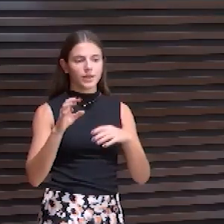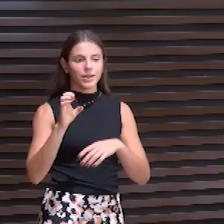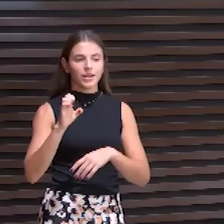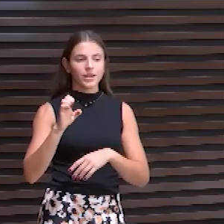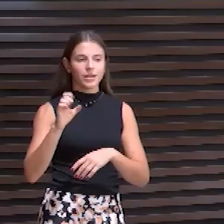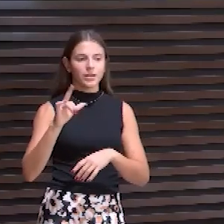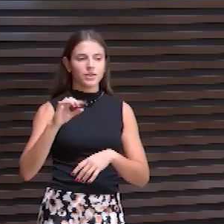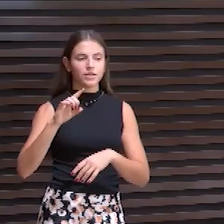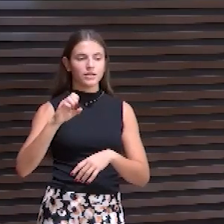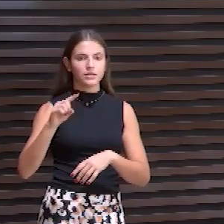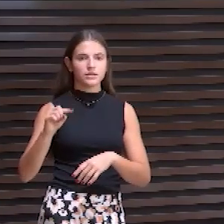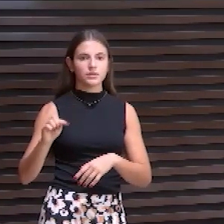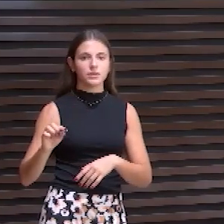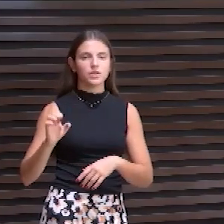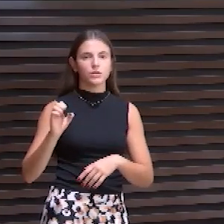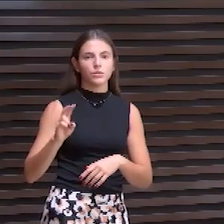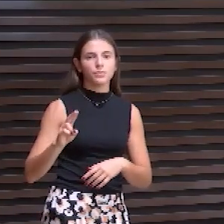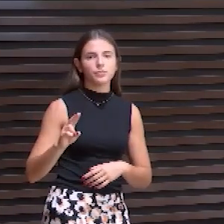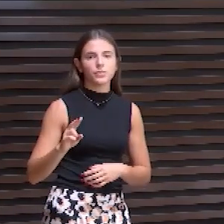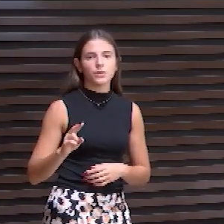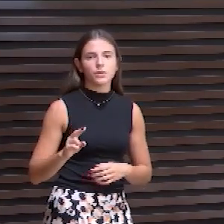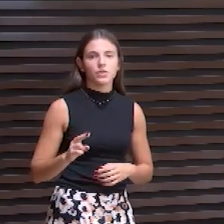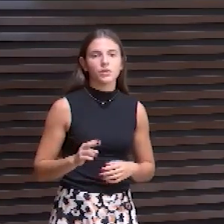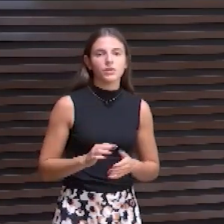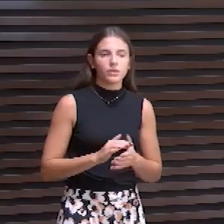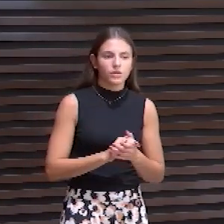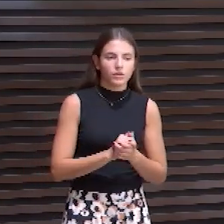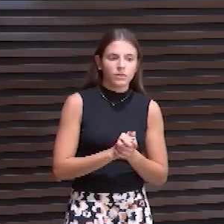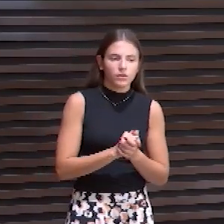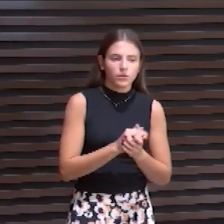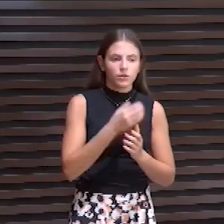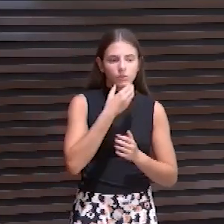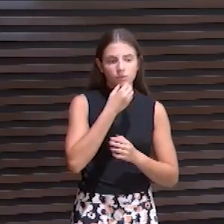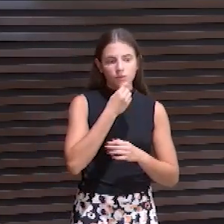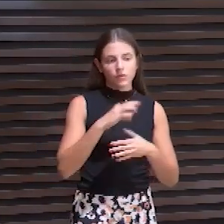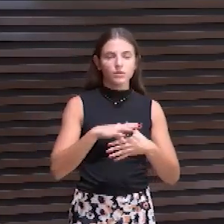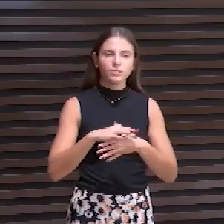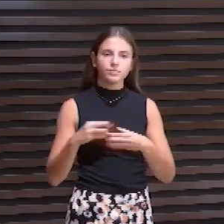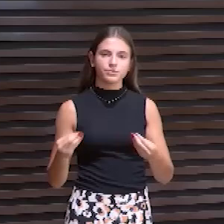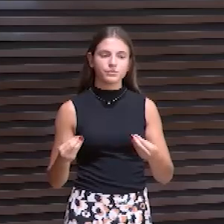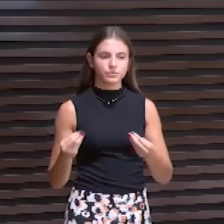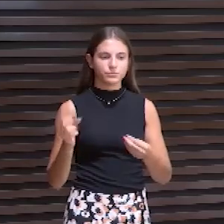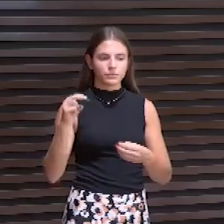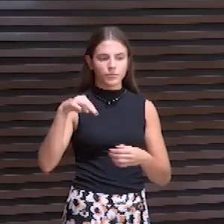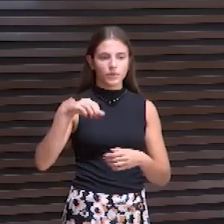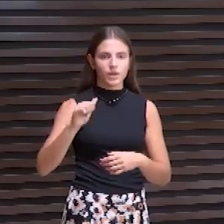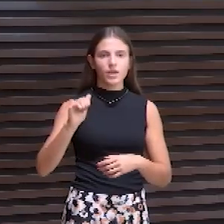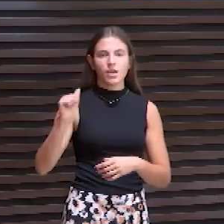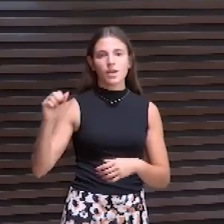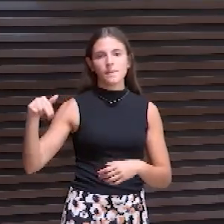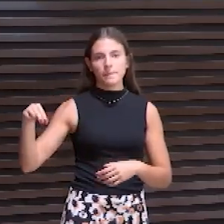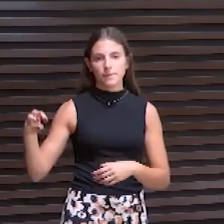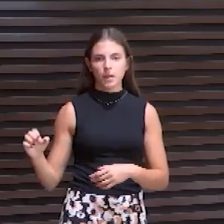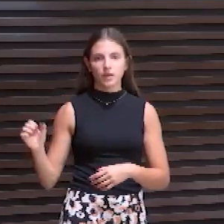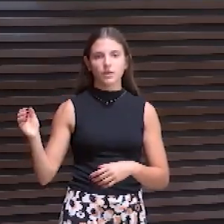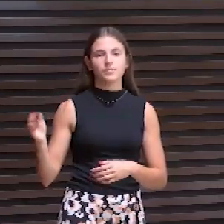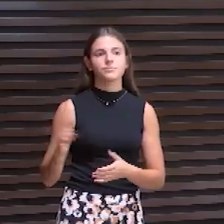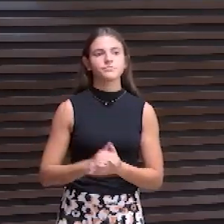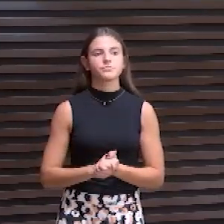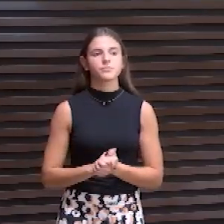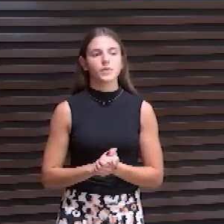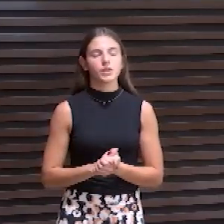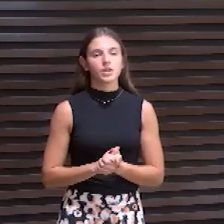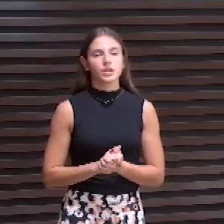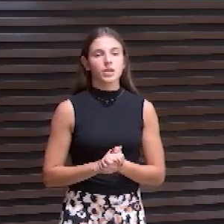purificado senão Naamã o Ciro. Essa narrativa aqui que Jesus cita do Antigo Testamento, que eles conheciam muito bem, está